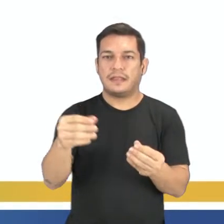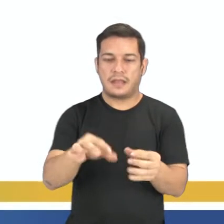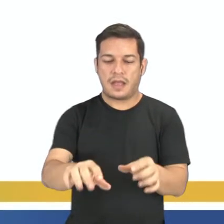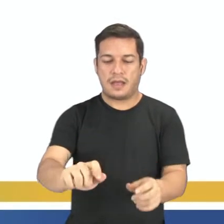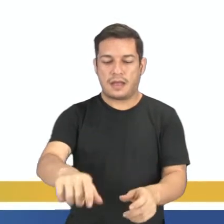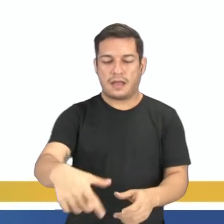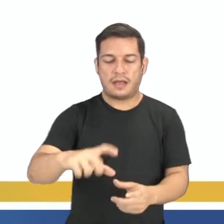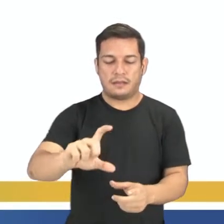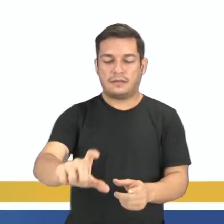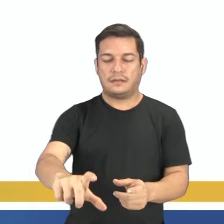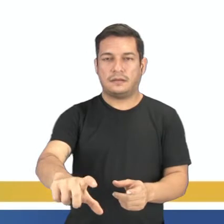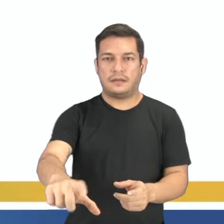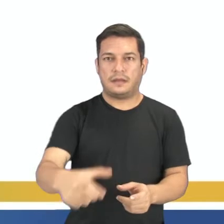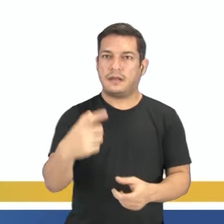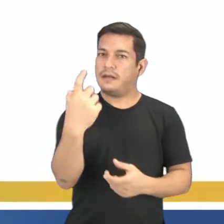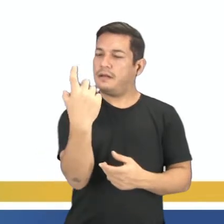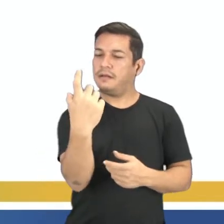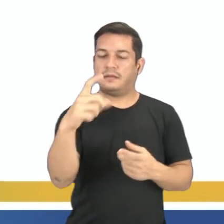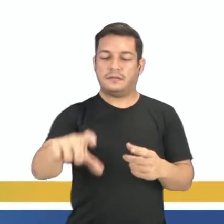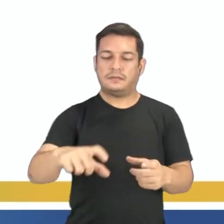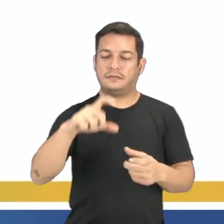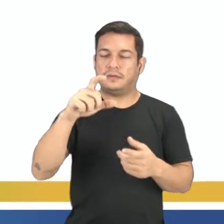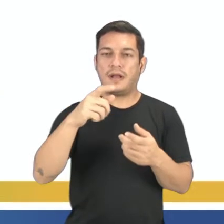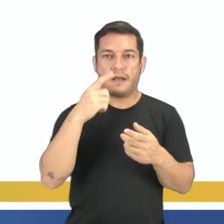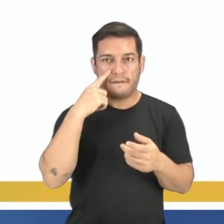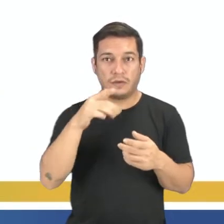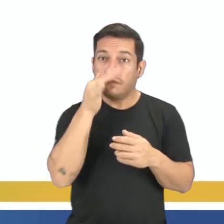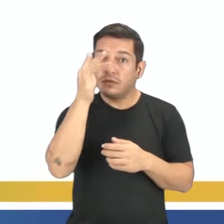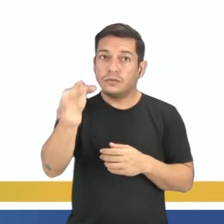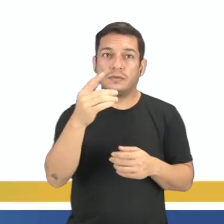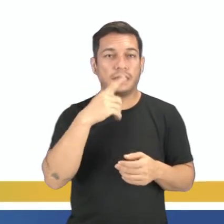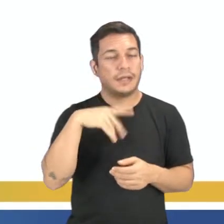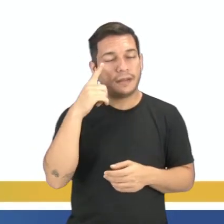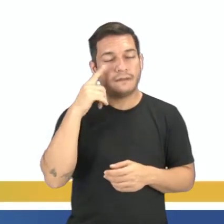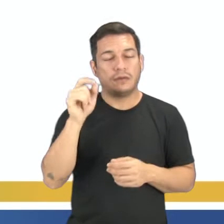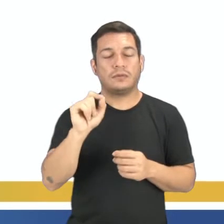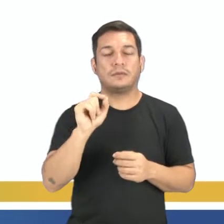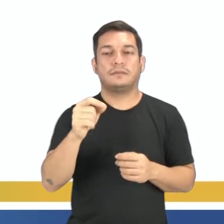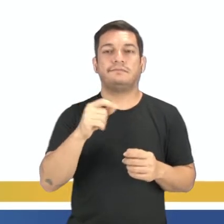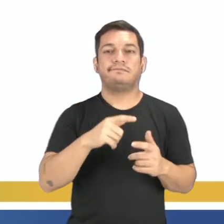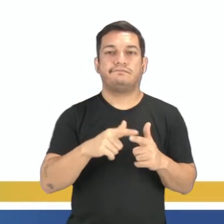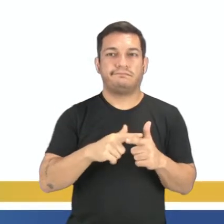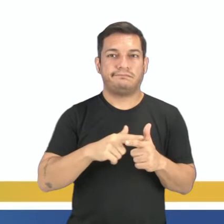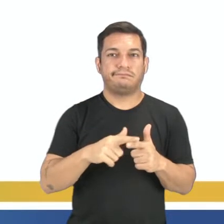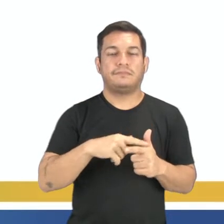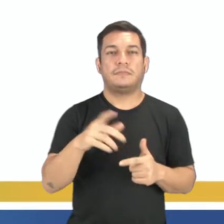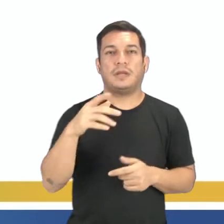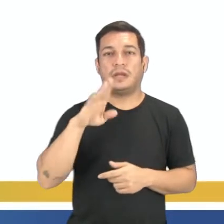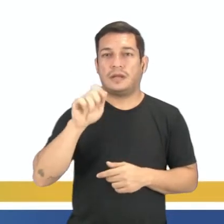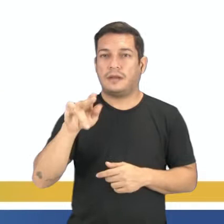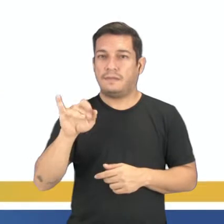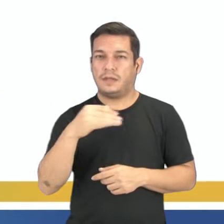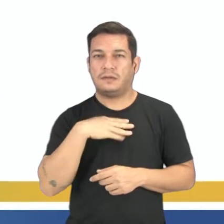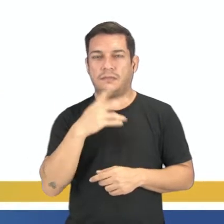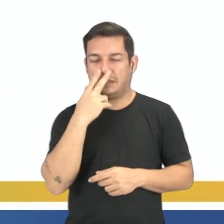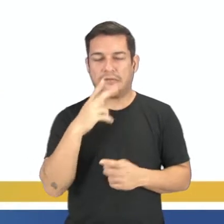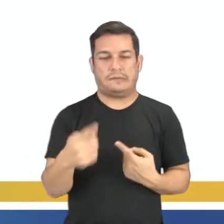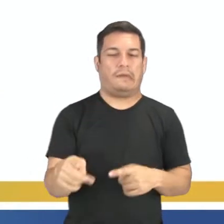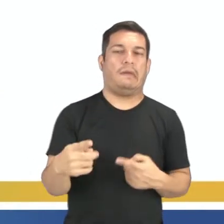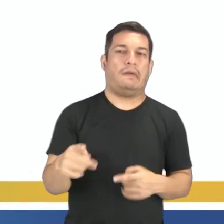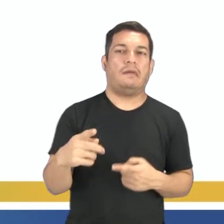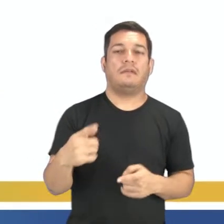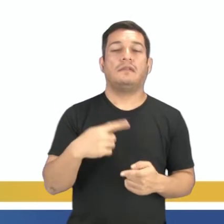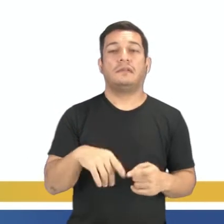amigo de infância do marido, Rita teme pelos relacionamentos correrem em paralelo. Camilo zomba da atitude da amante porque